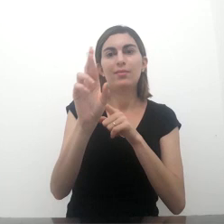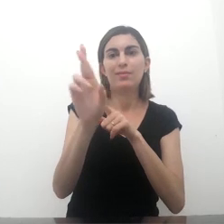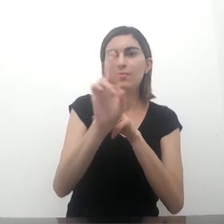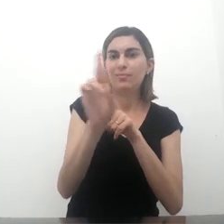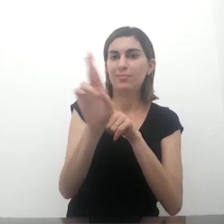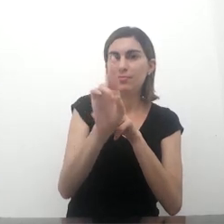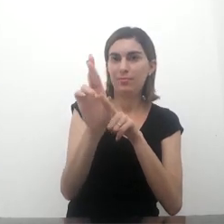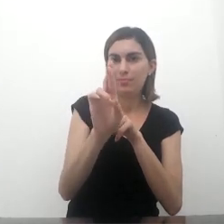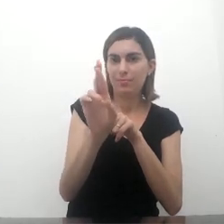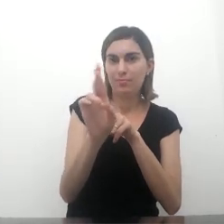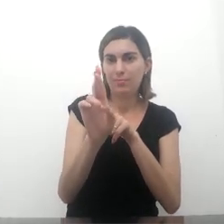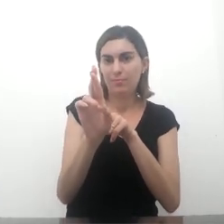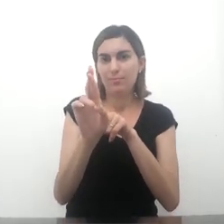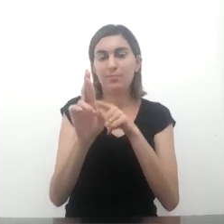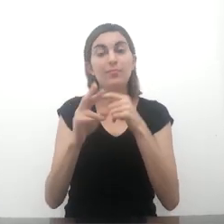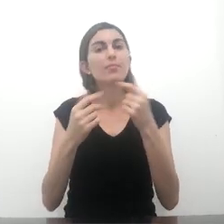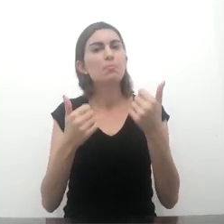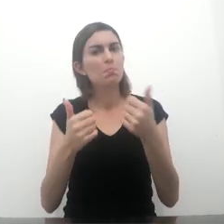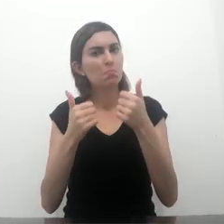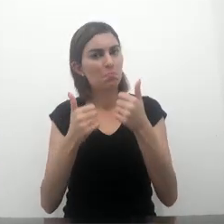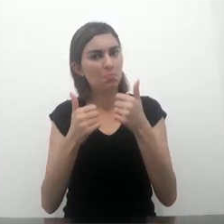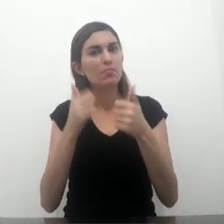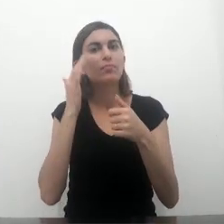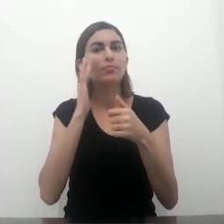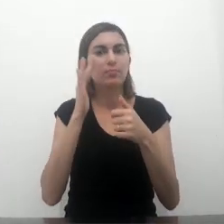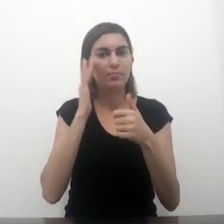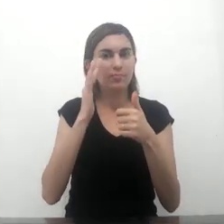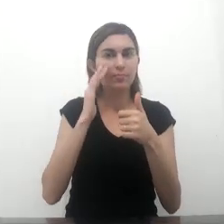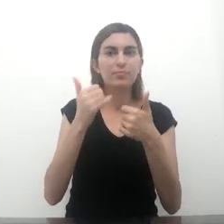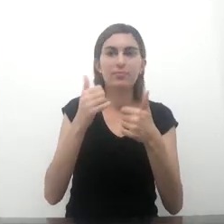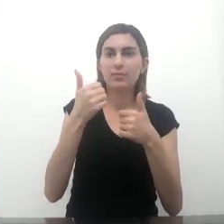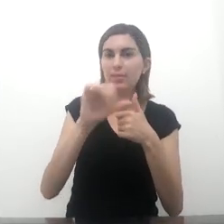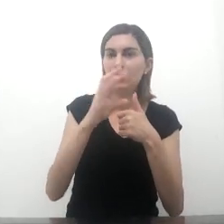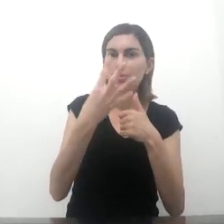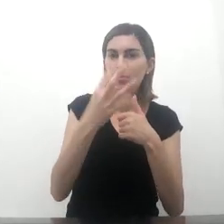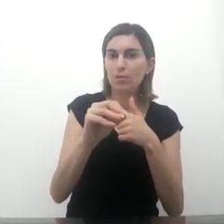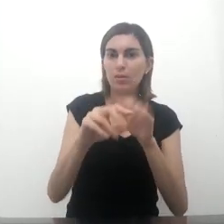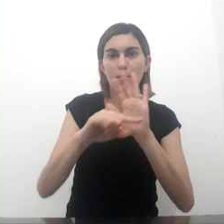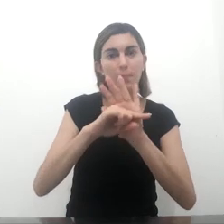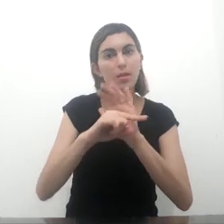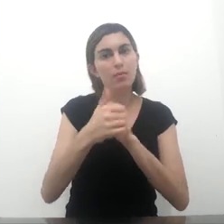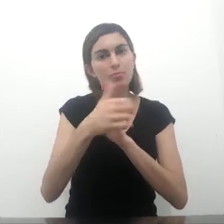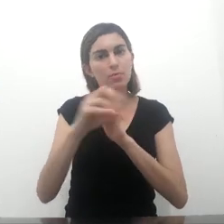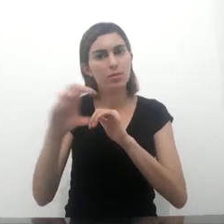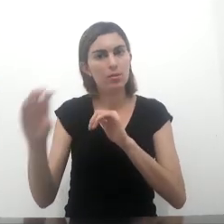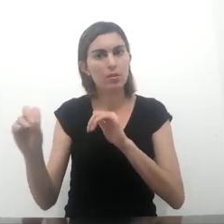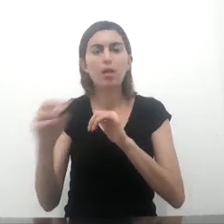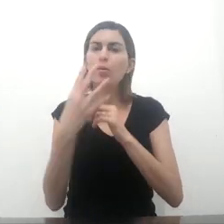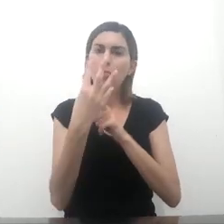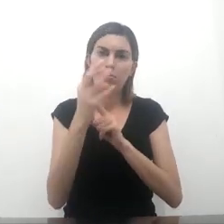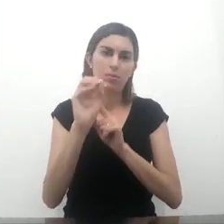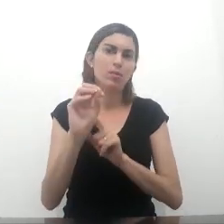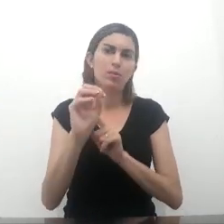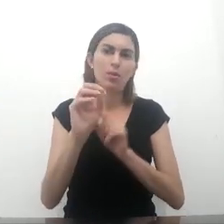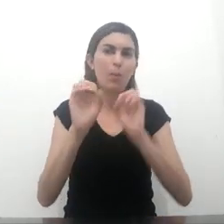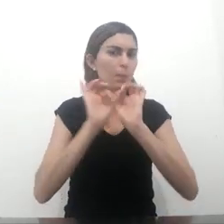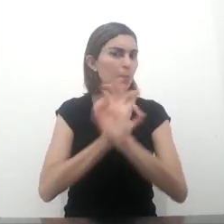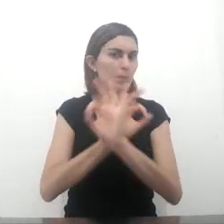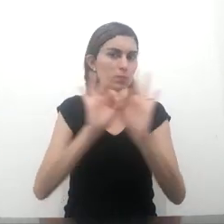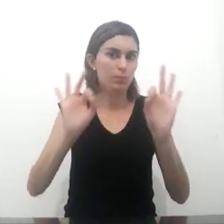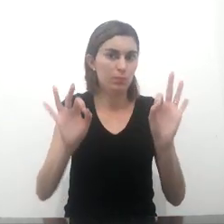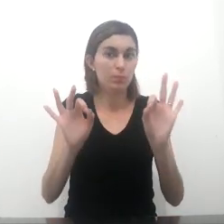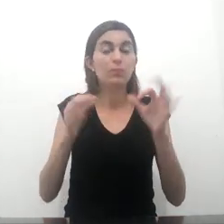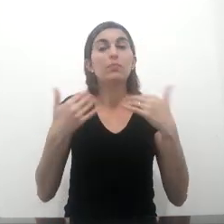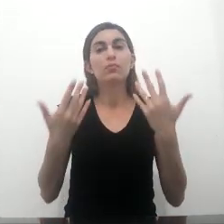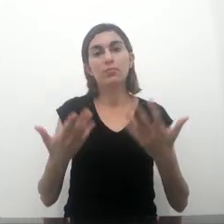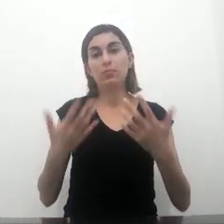de R$40. Massa! Você entendeu? 140 menos 100, 40. Show